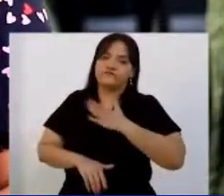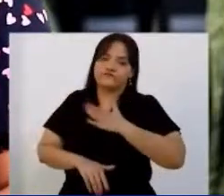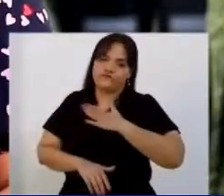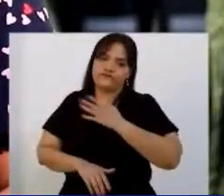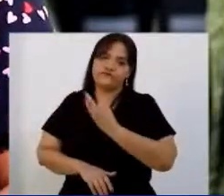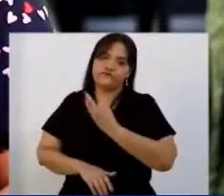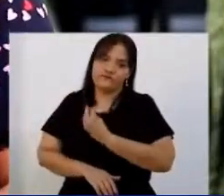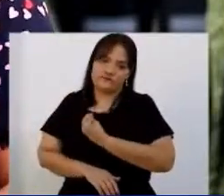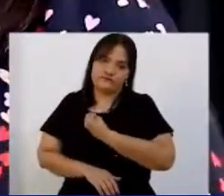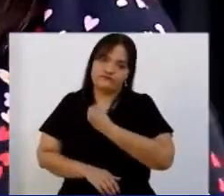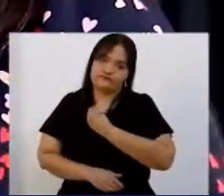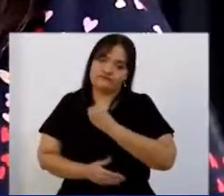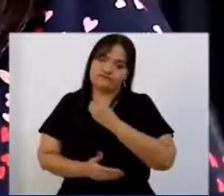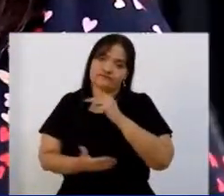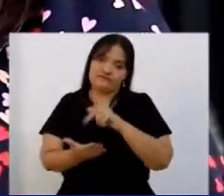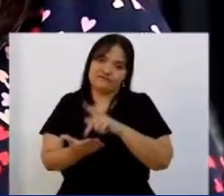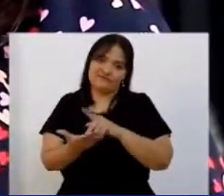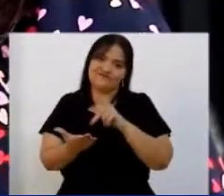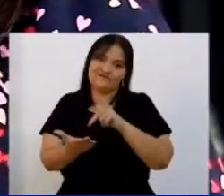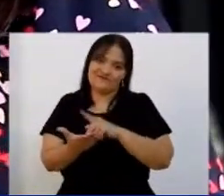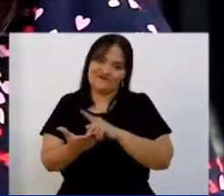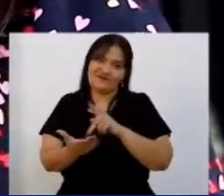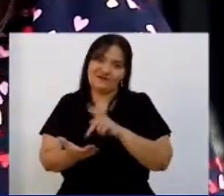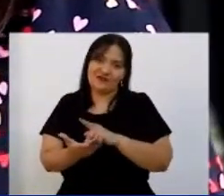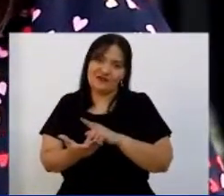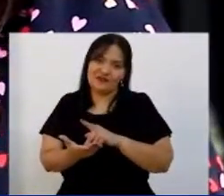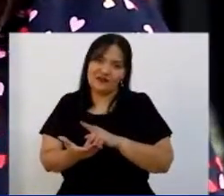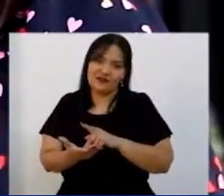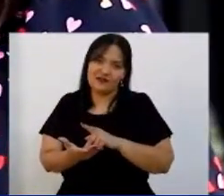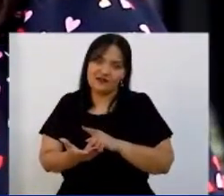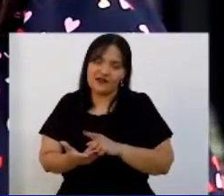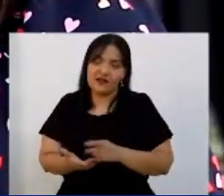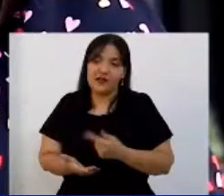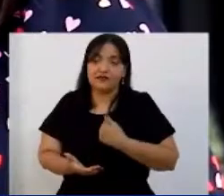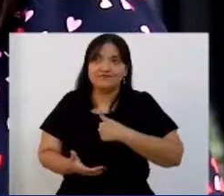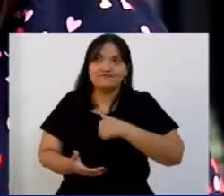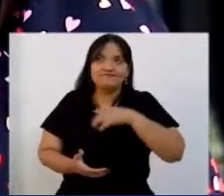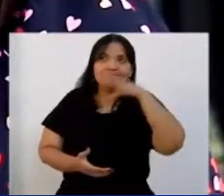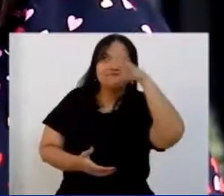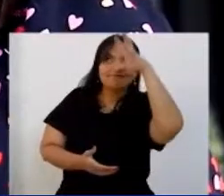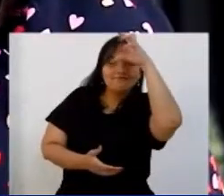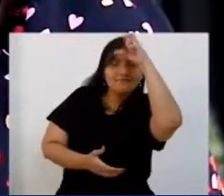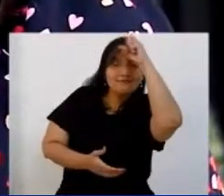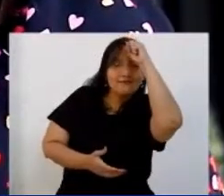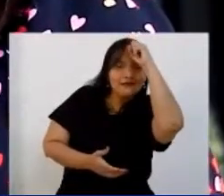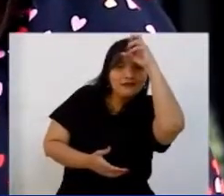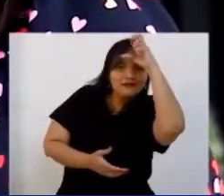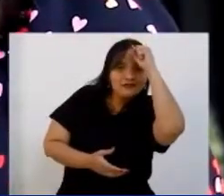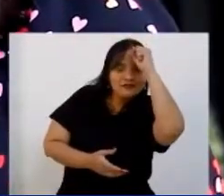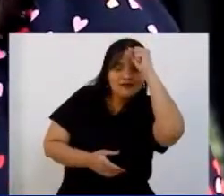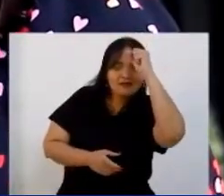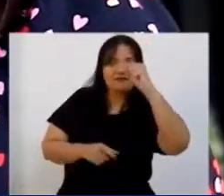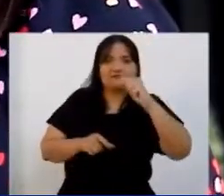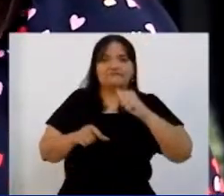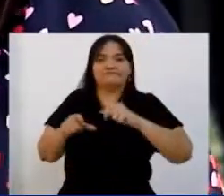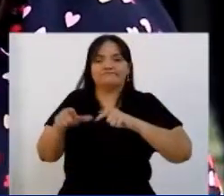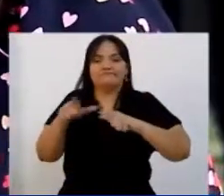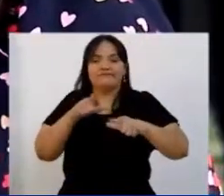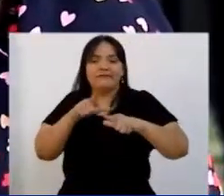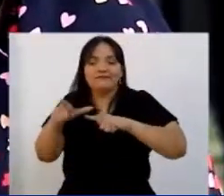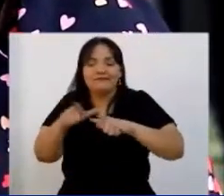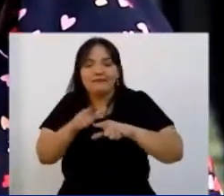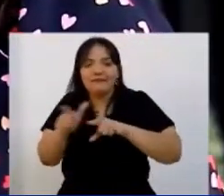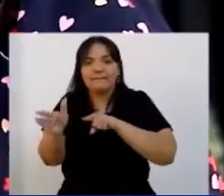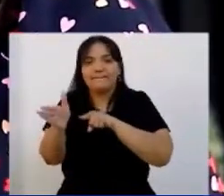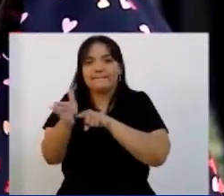transformador. Não só do ponto de vista de aprender a trabalhar com